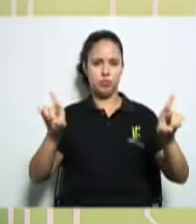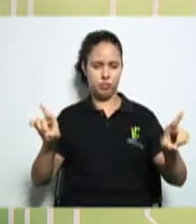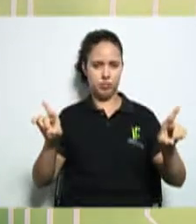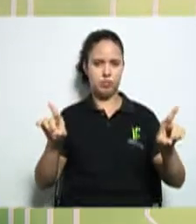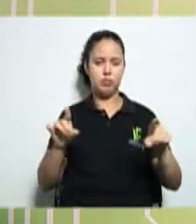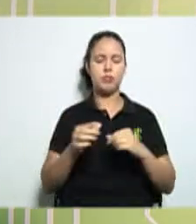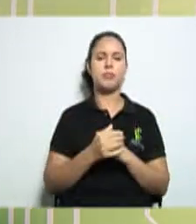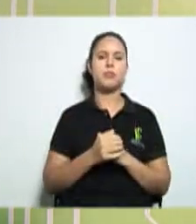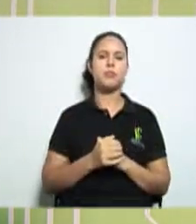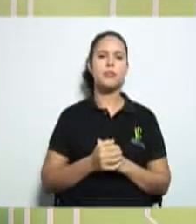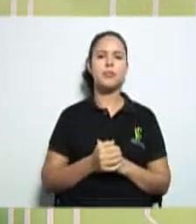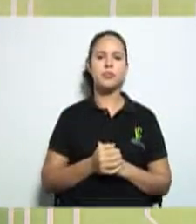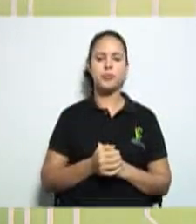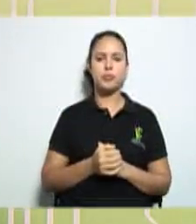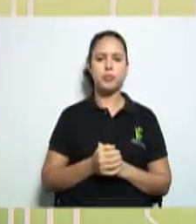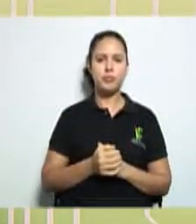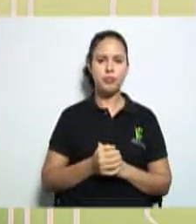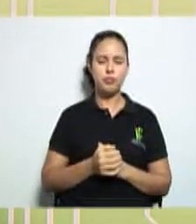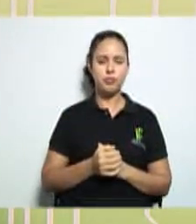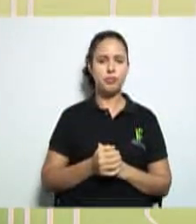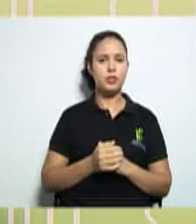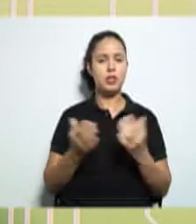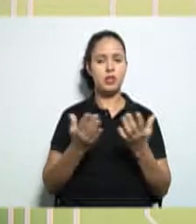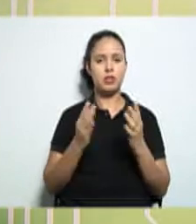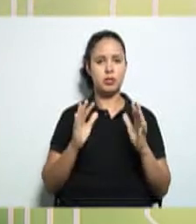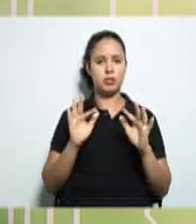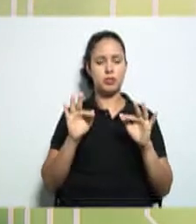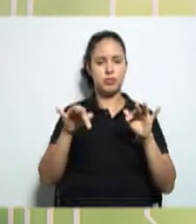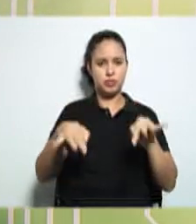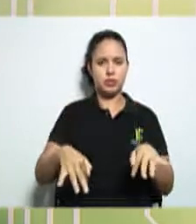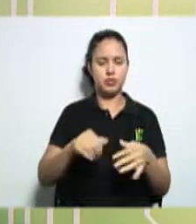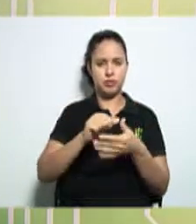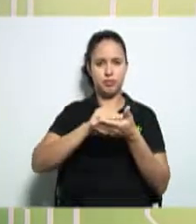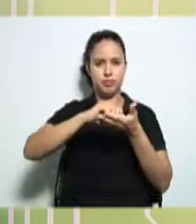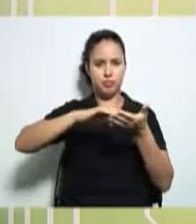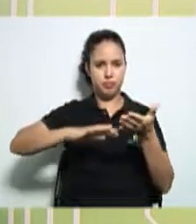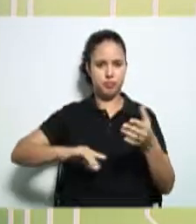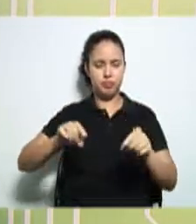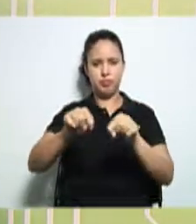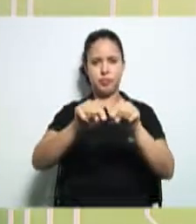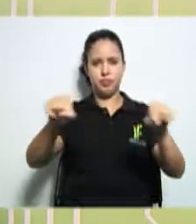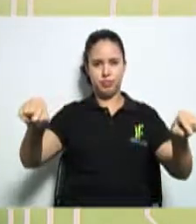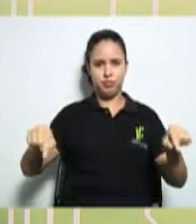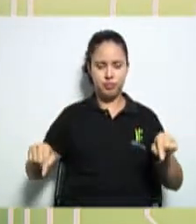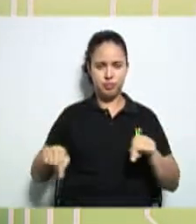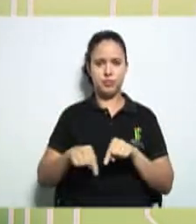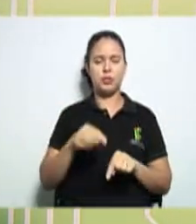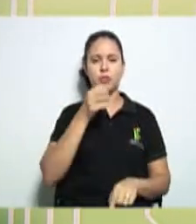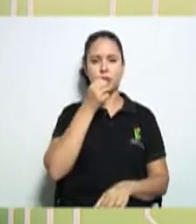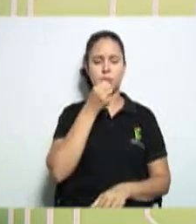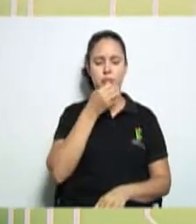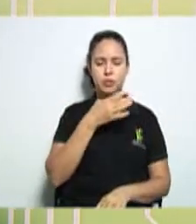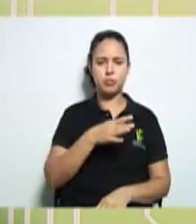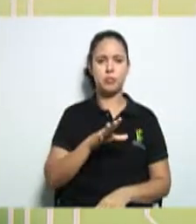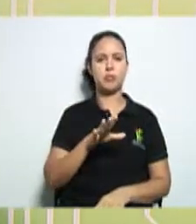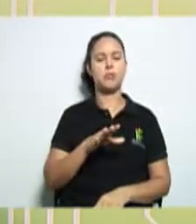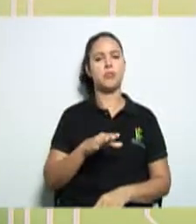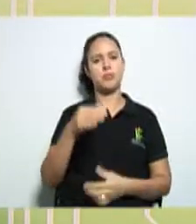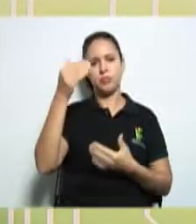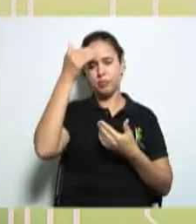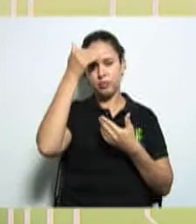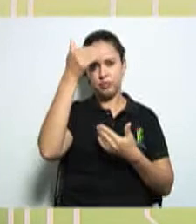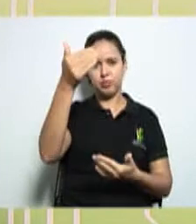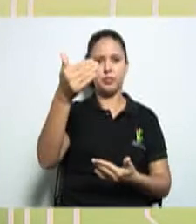produtos e serviços. Encerramos aqui a nossa atividade de sala. Foi bem tranquila aí, agradecemos